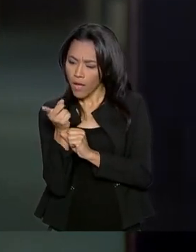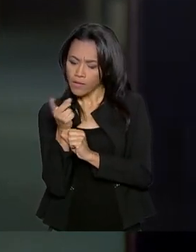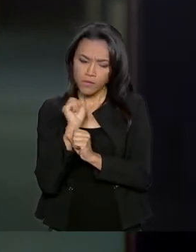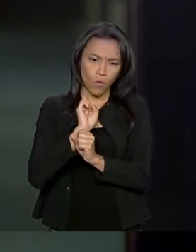aposentar.